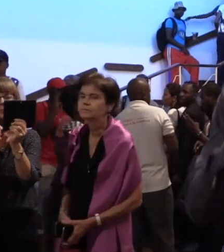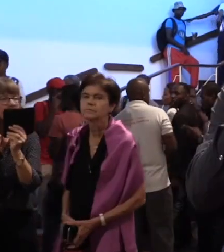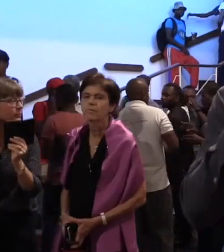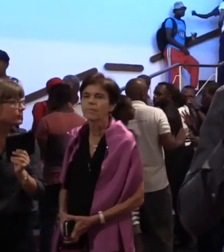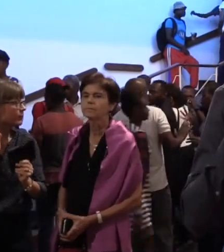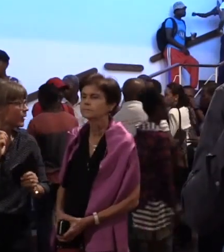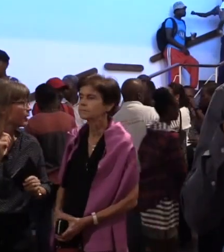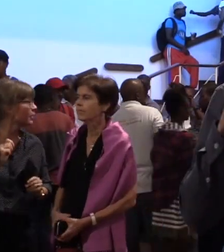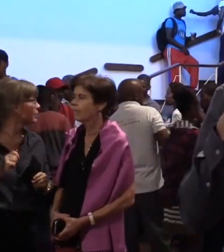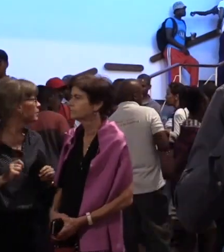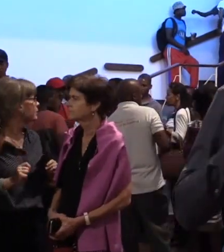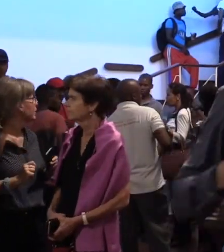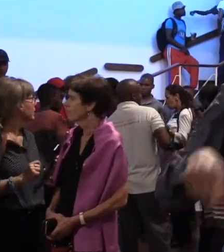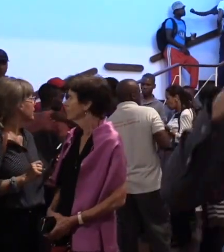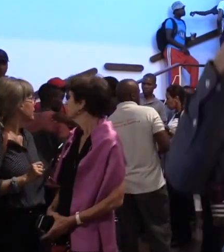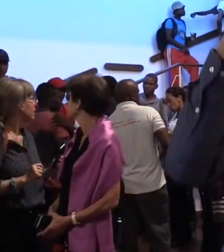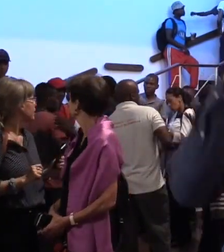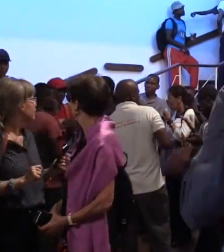resolvê-las.